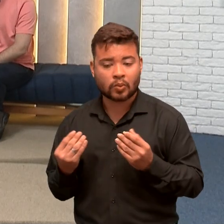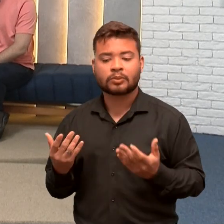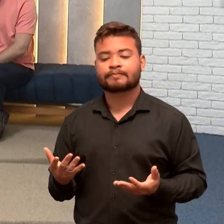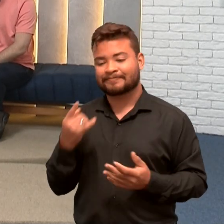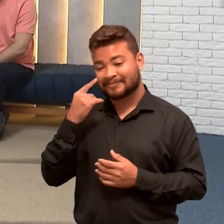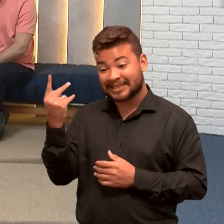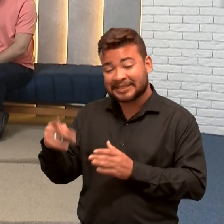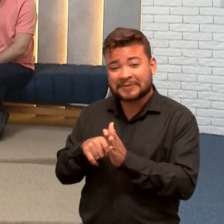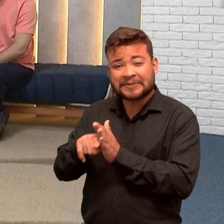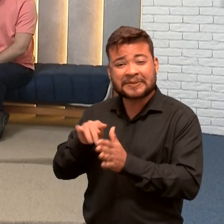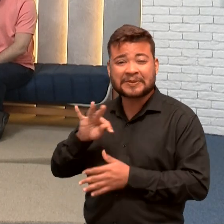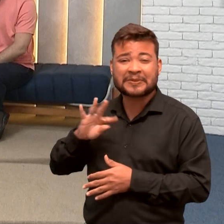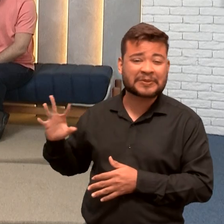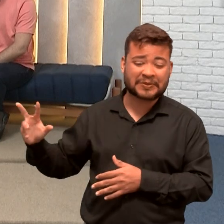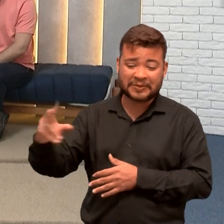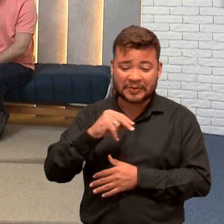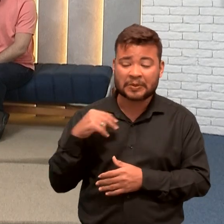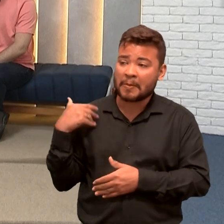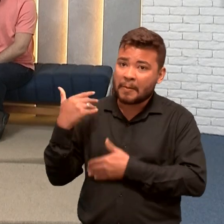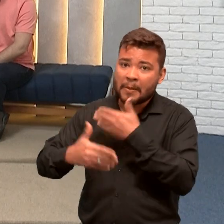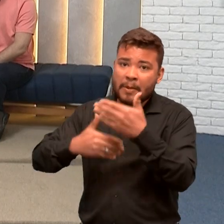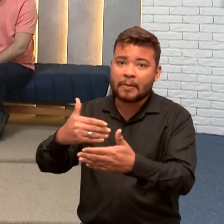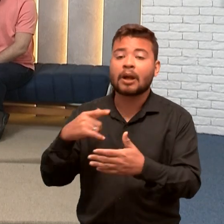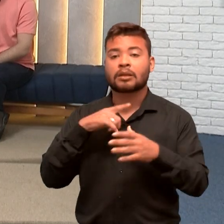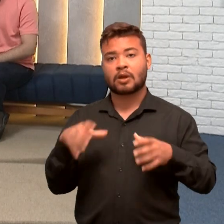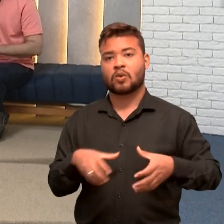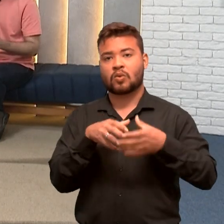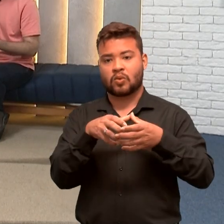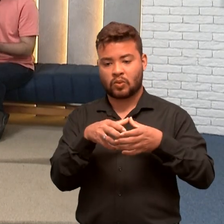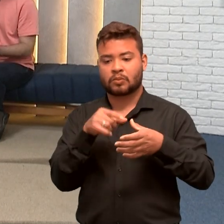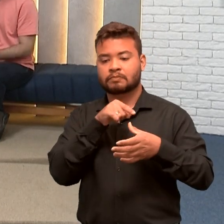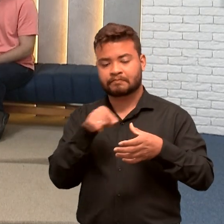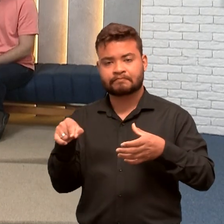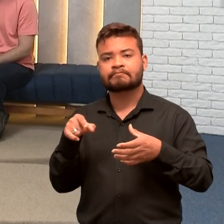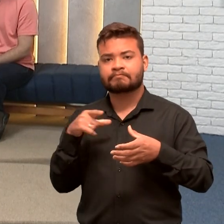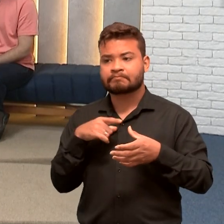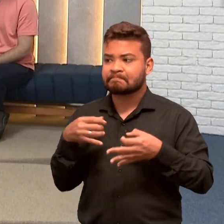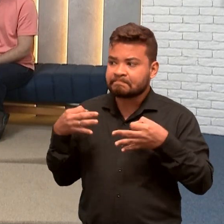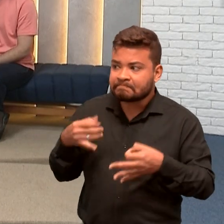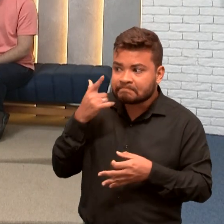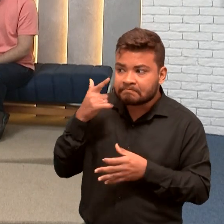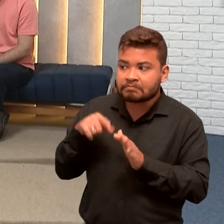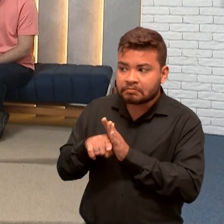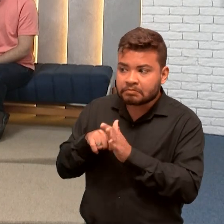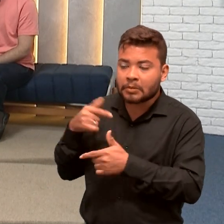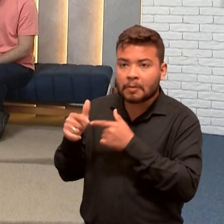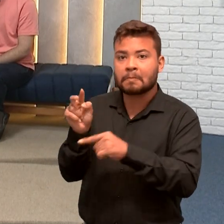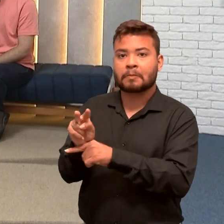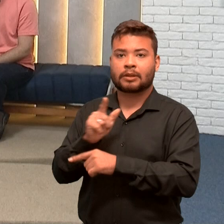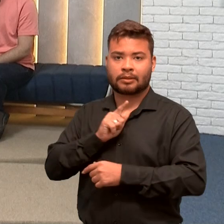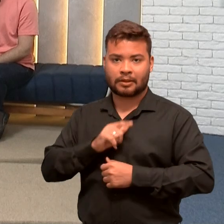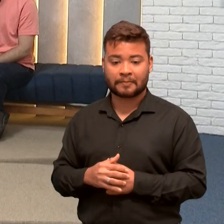são muito bem elaboradas e passam por esses comitês que fazem o norteamento mesmo do trabalho que vai ser desenvolvido. Quero aqui agradecer